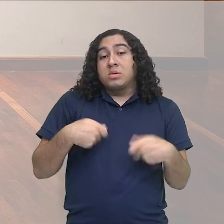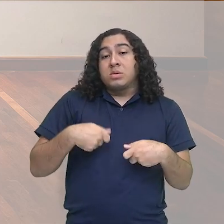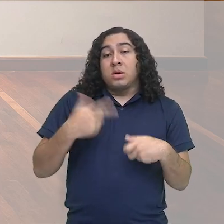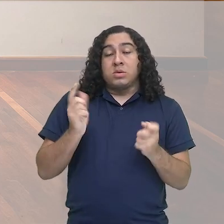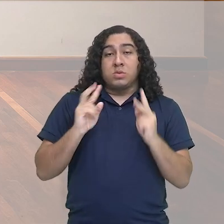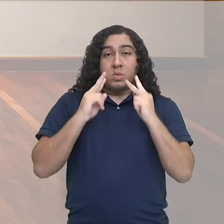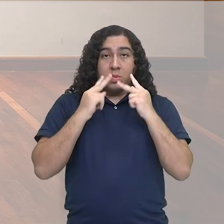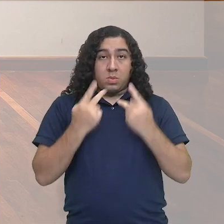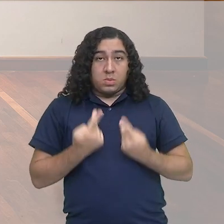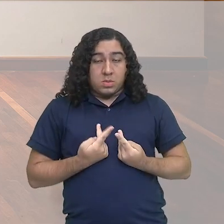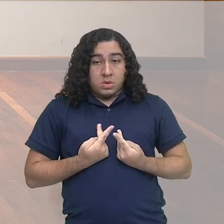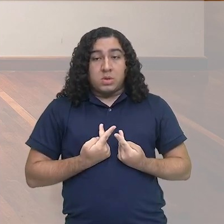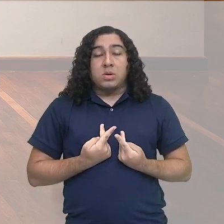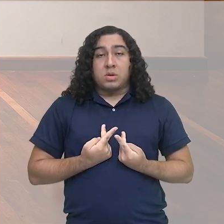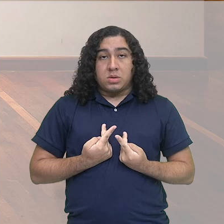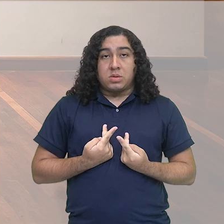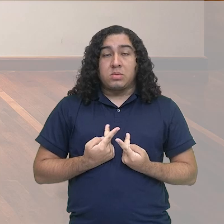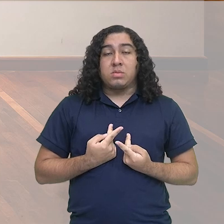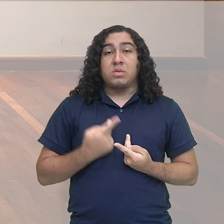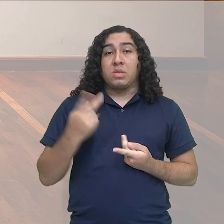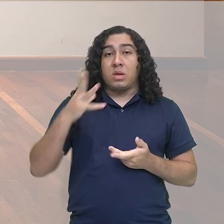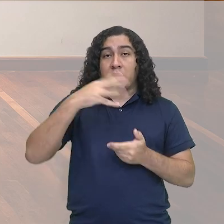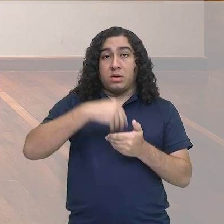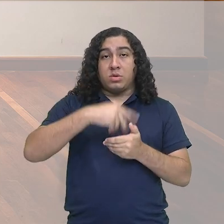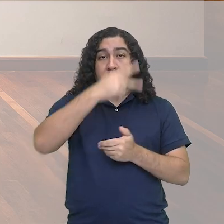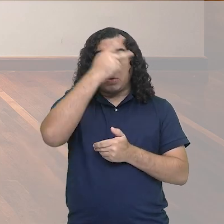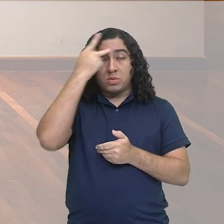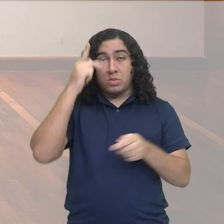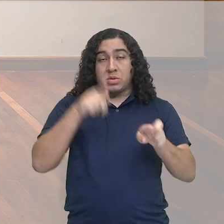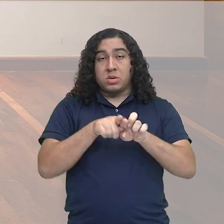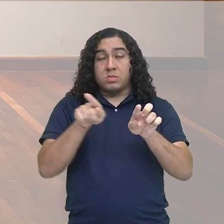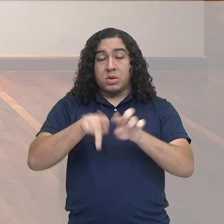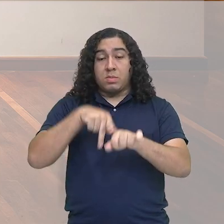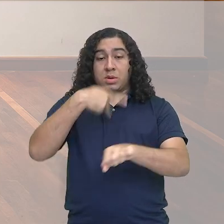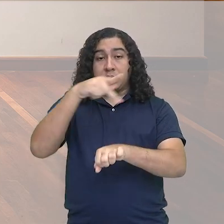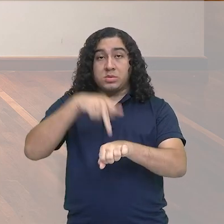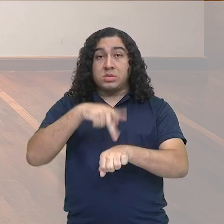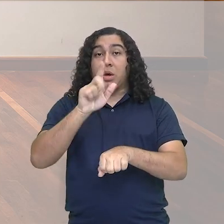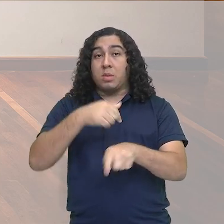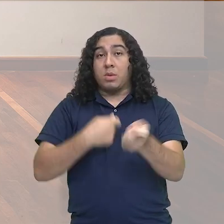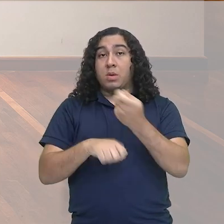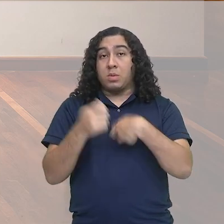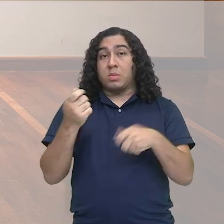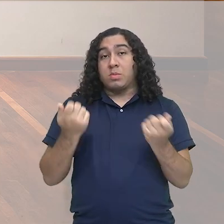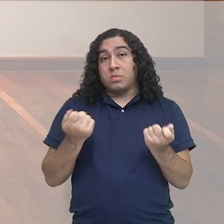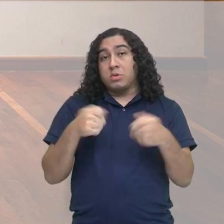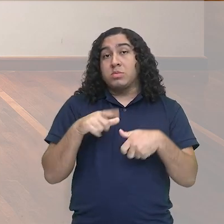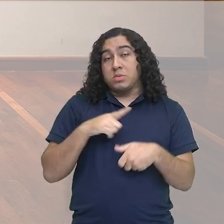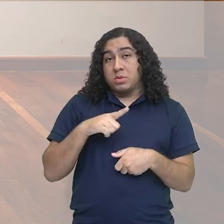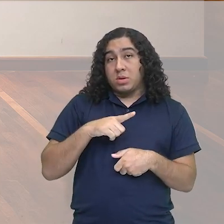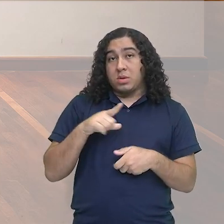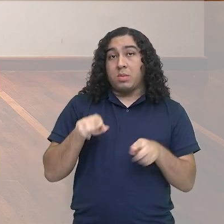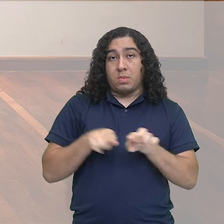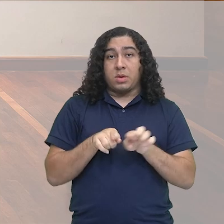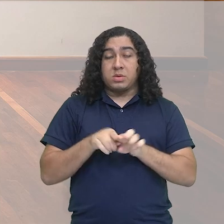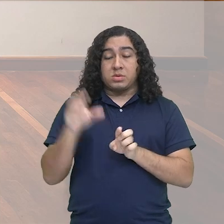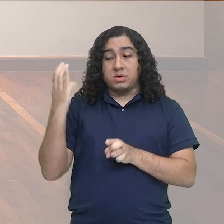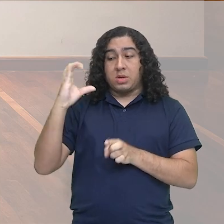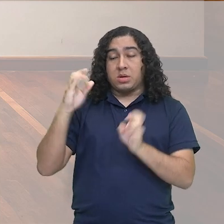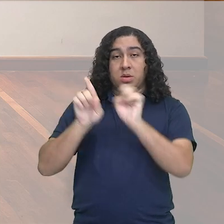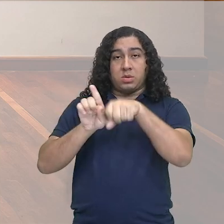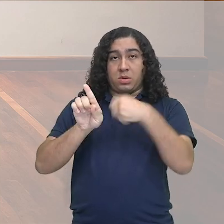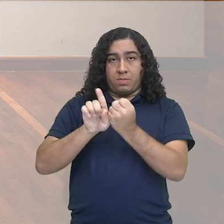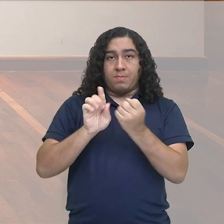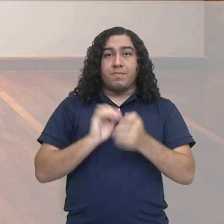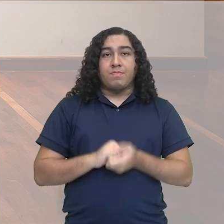né, das pessoas e países. Então, a economia é uma ciência que está dentro do campo das chamadas ciências sociais. A